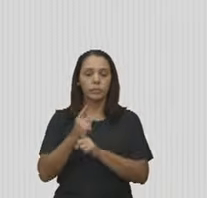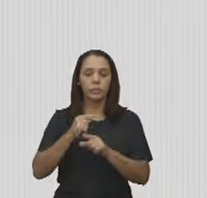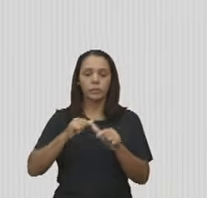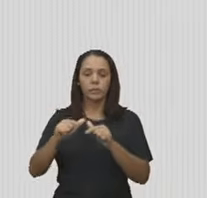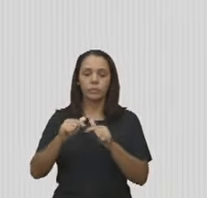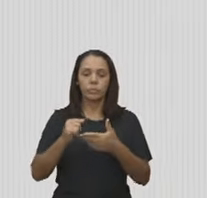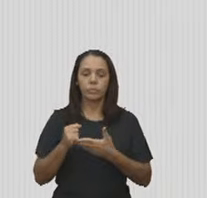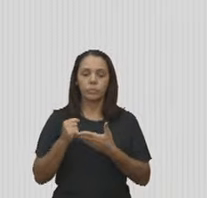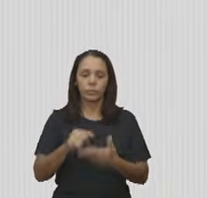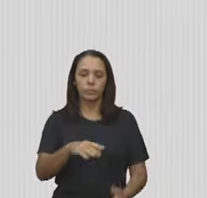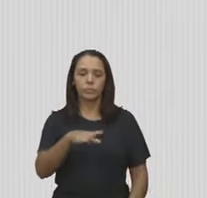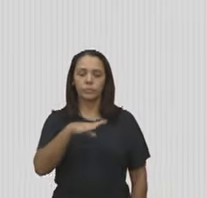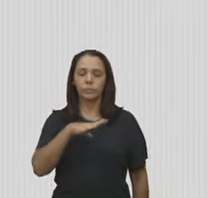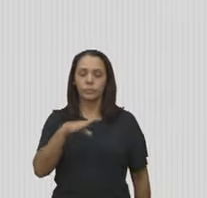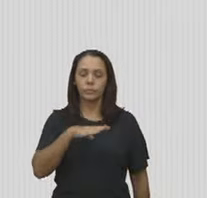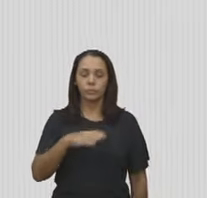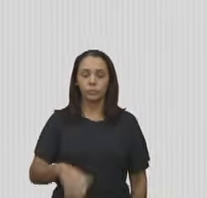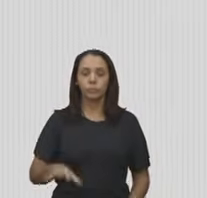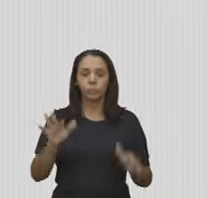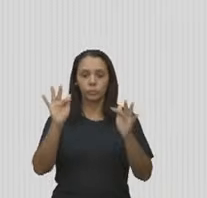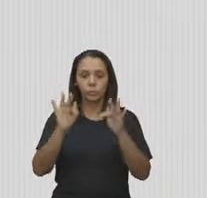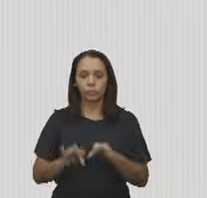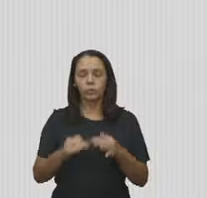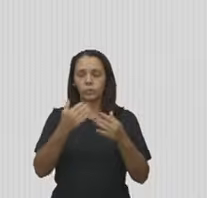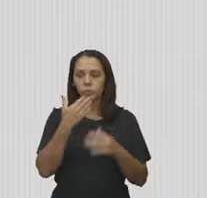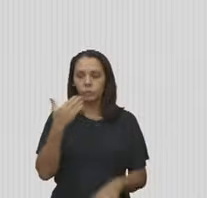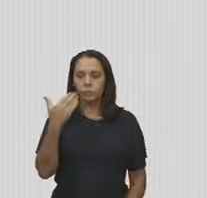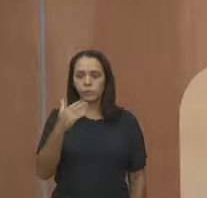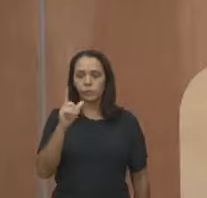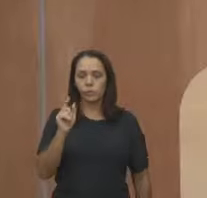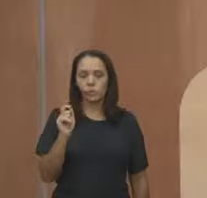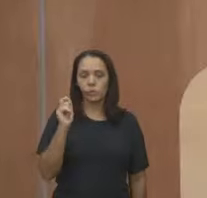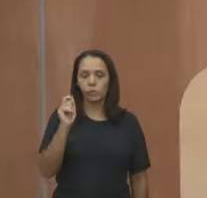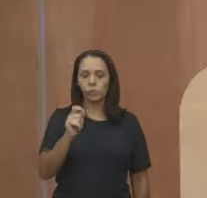trabalhar por Jacareí. E aí, para finalizar, eu gostaria de pedir,